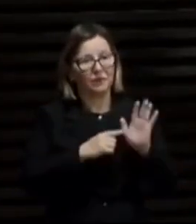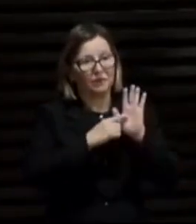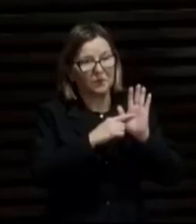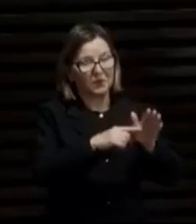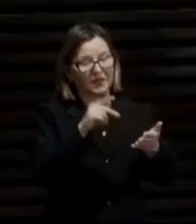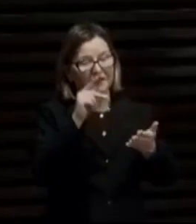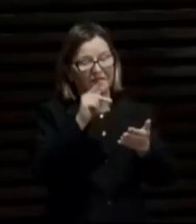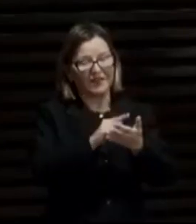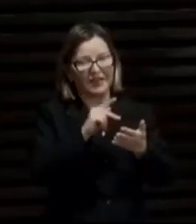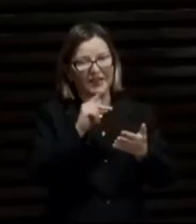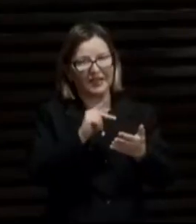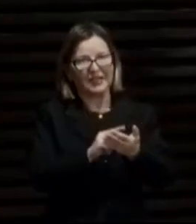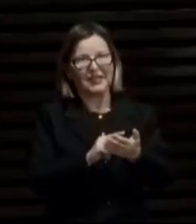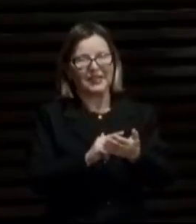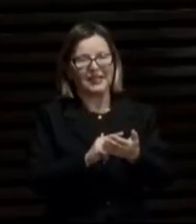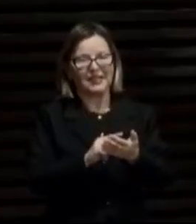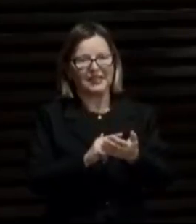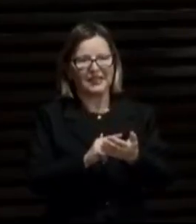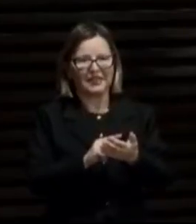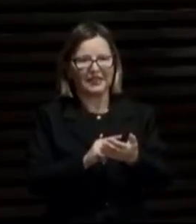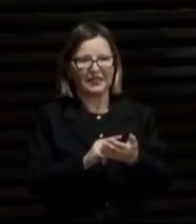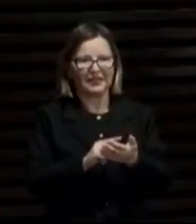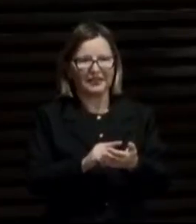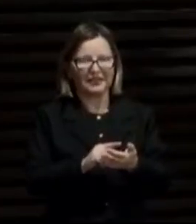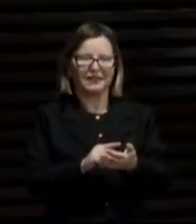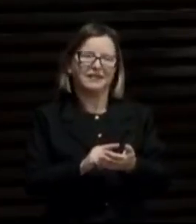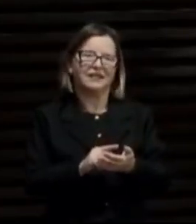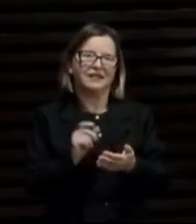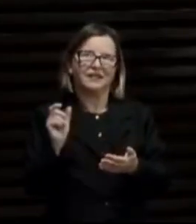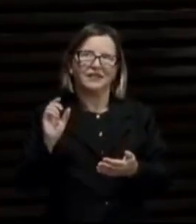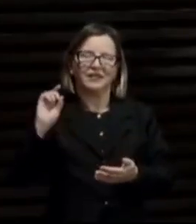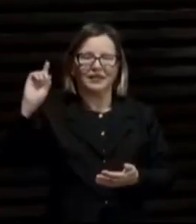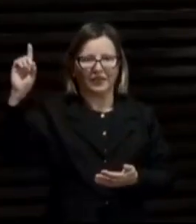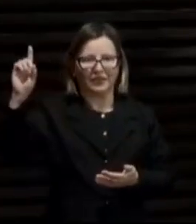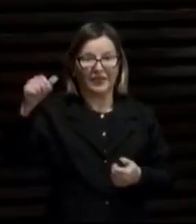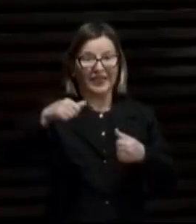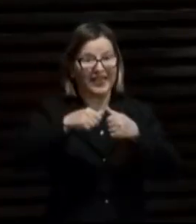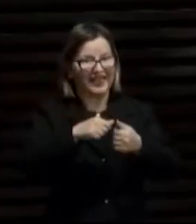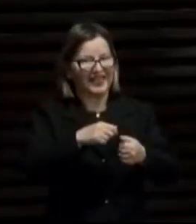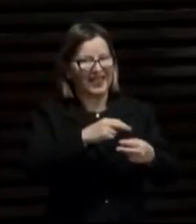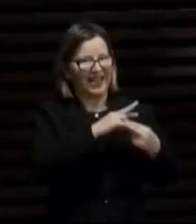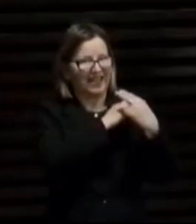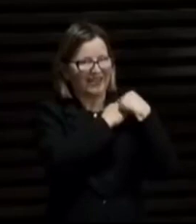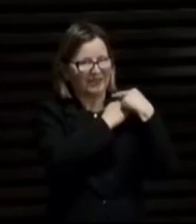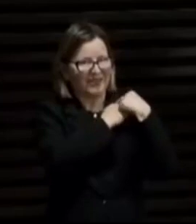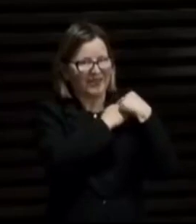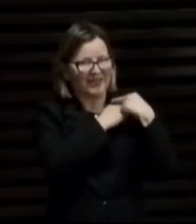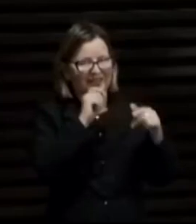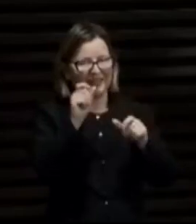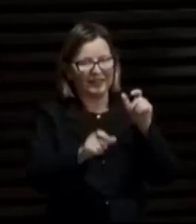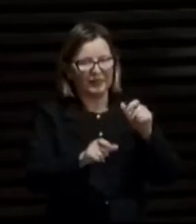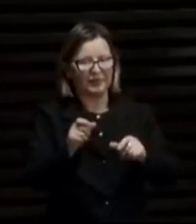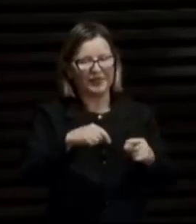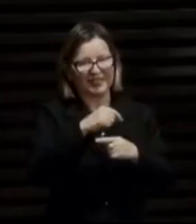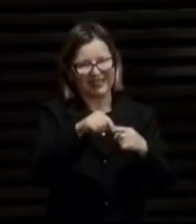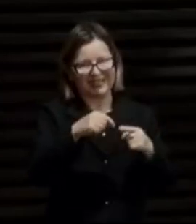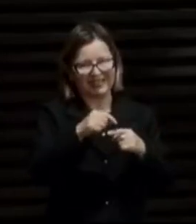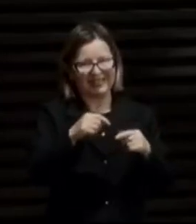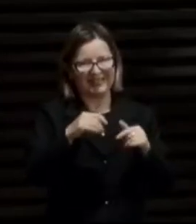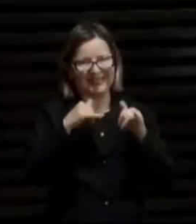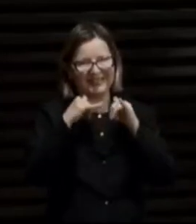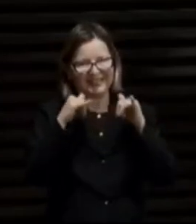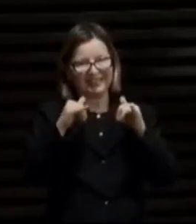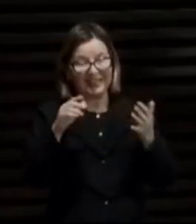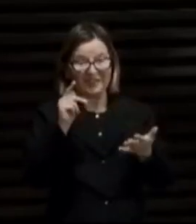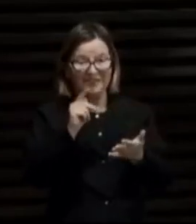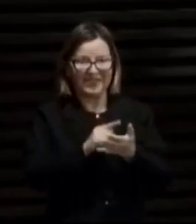verdades contidas na Escritura. Essa é a responsabilidade dos santos. Proclamar o verdadeiro evangelho